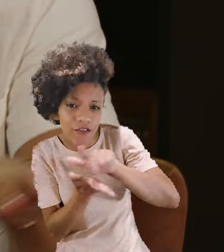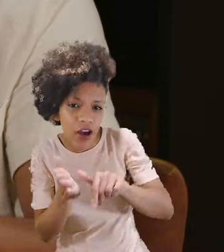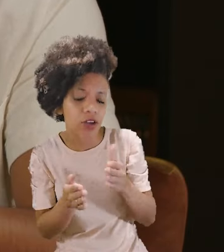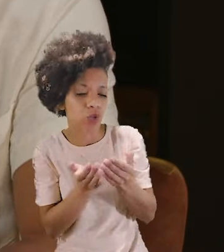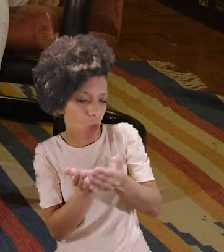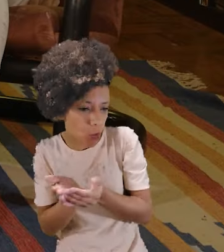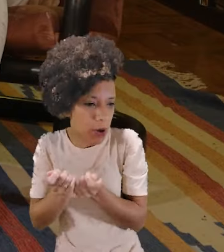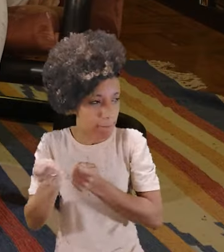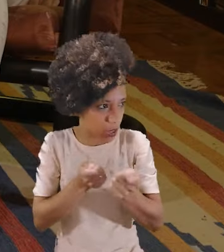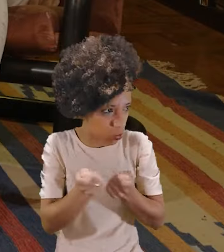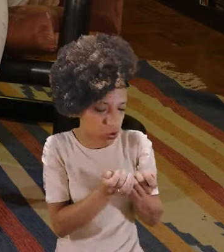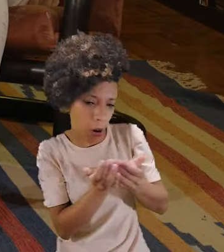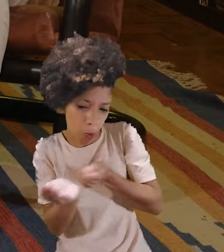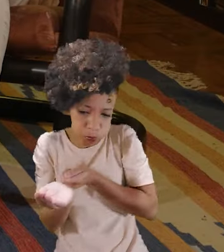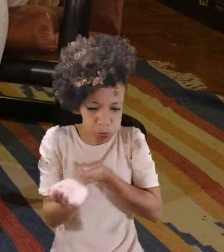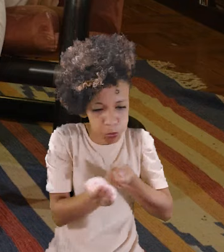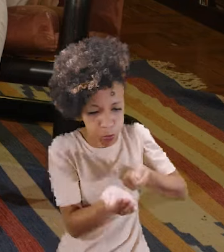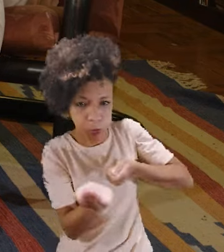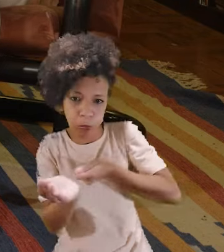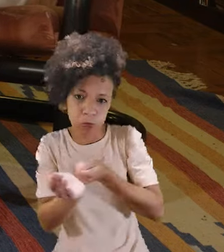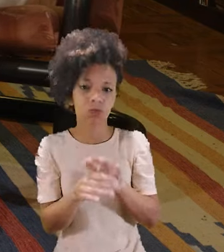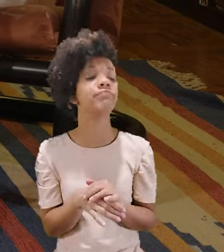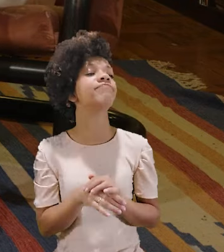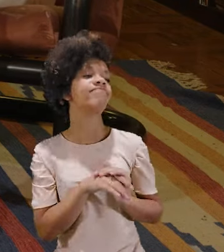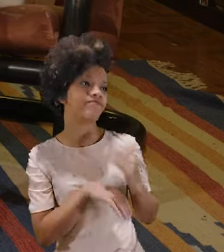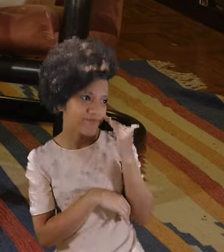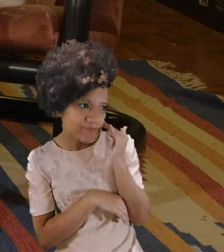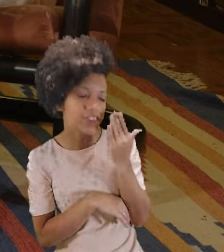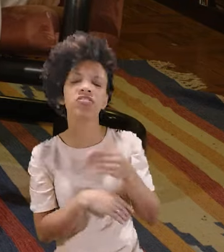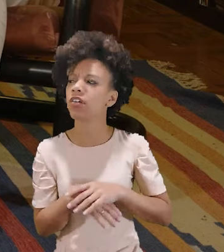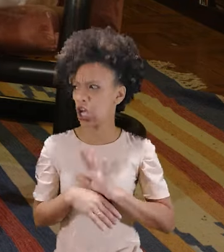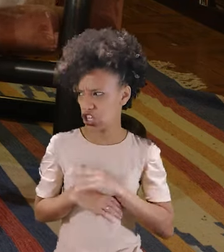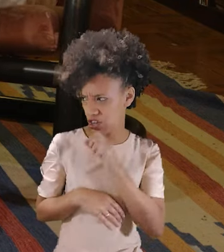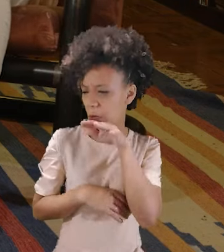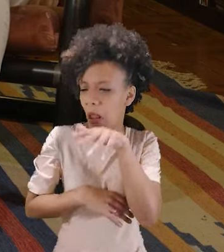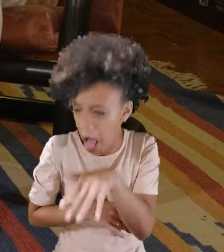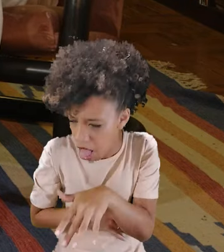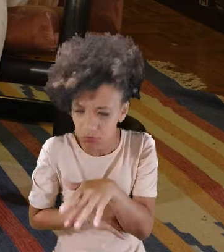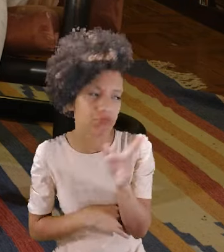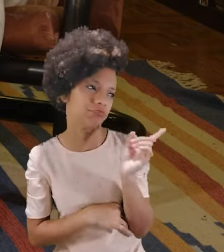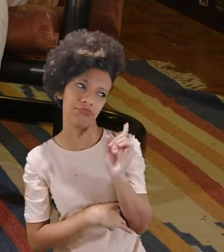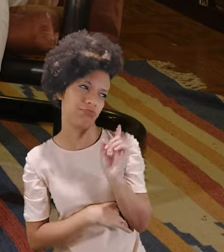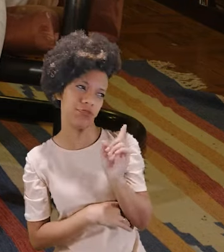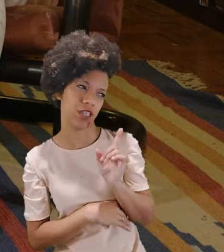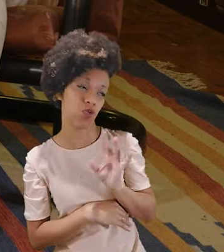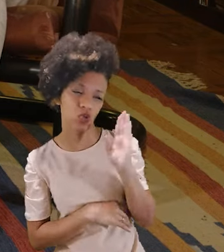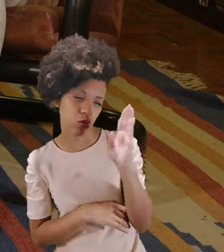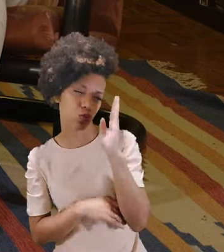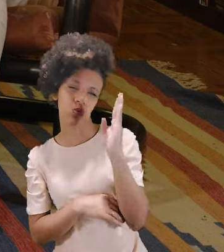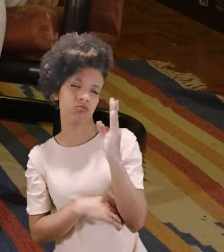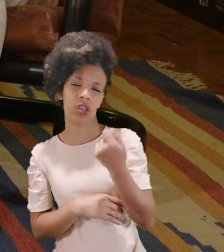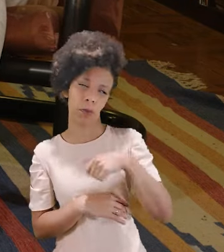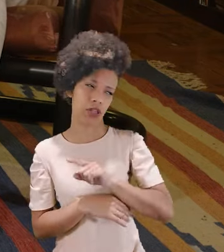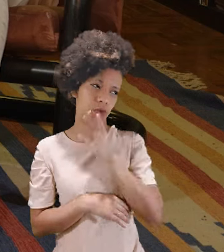sistemas aí para poder diminuir o balanço de cargas não tô nem aí exatamente que mais tarde tu já vomitou chegou no Sininho não acho que